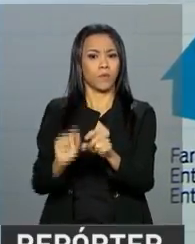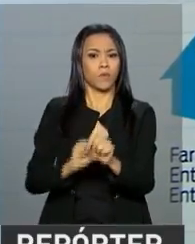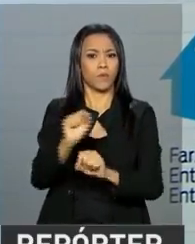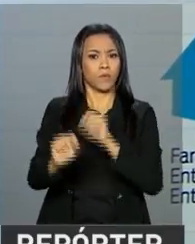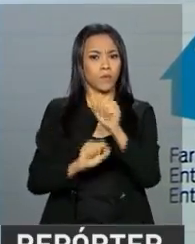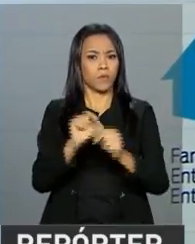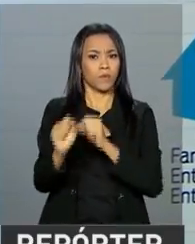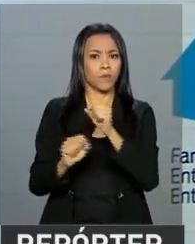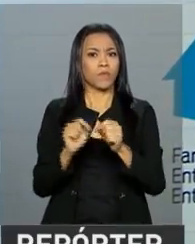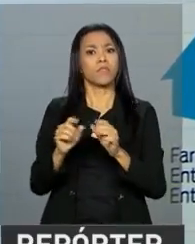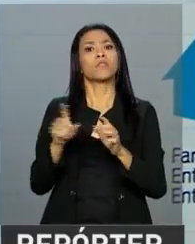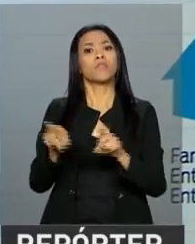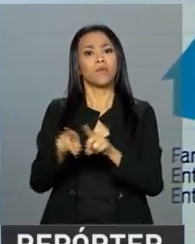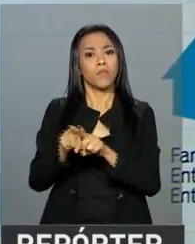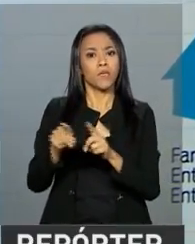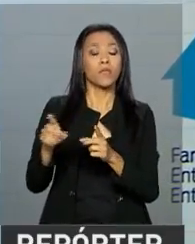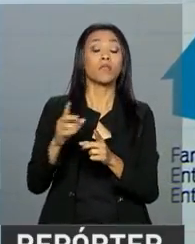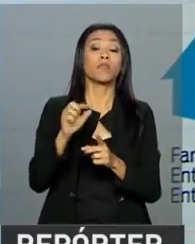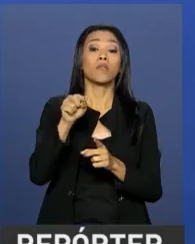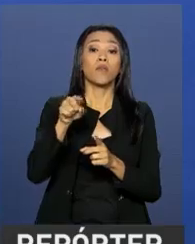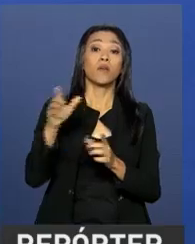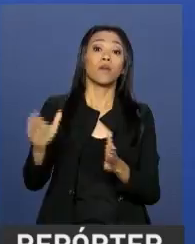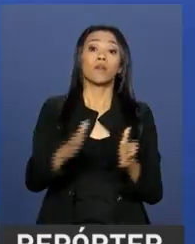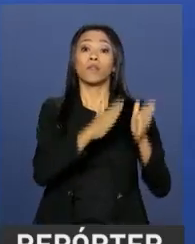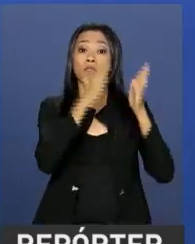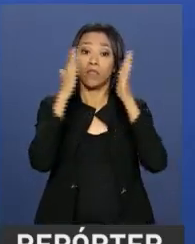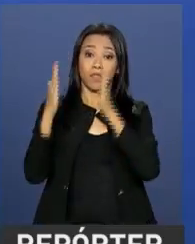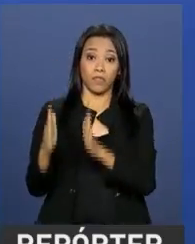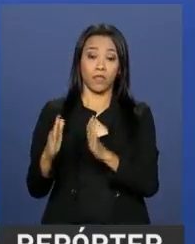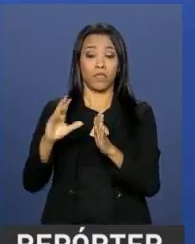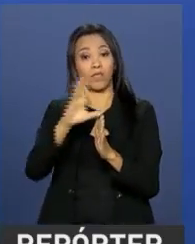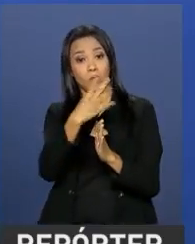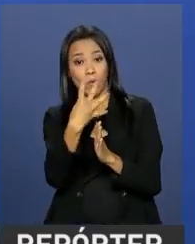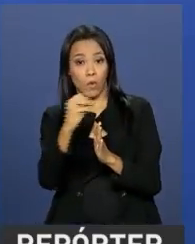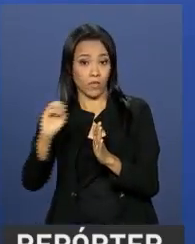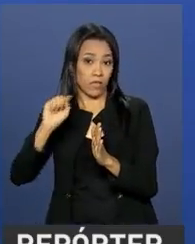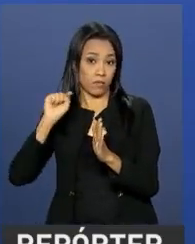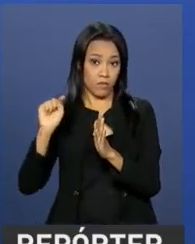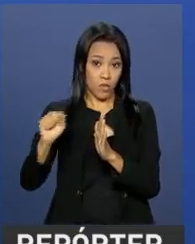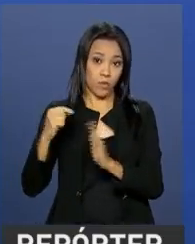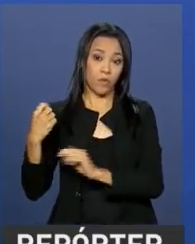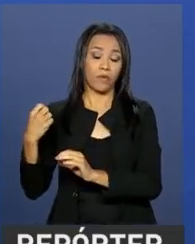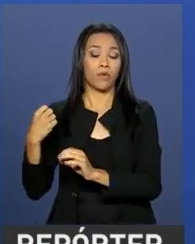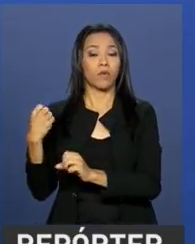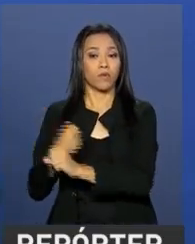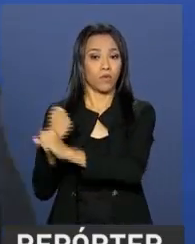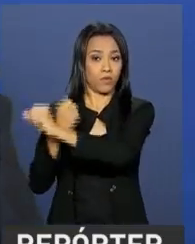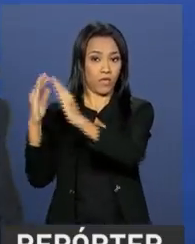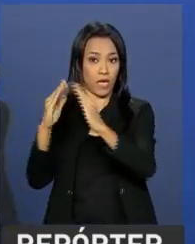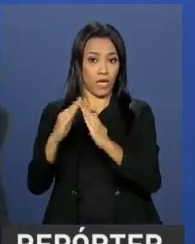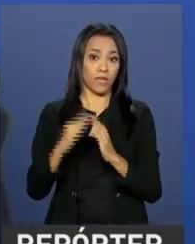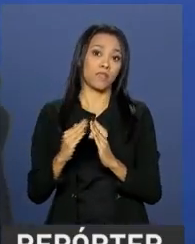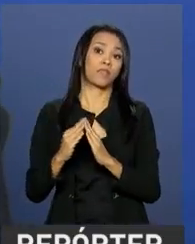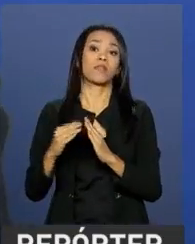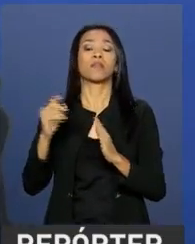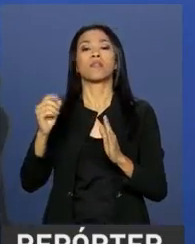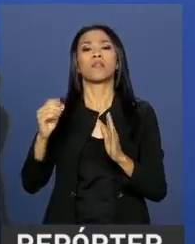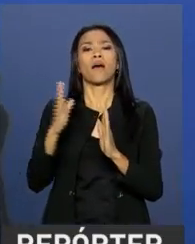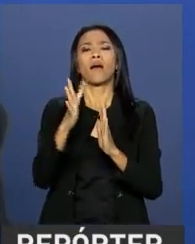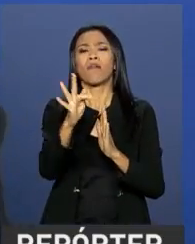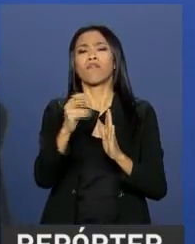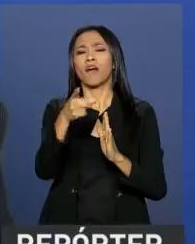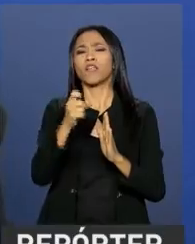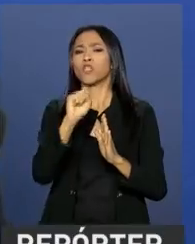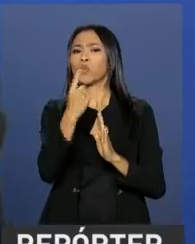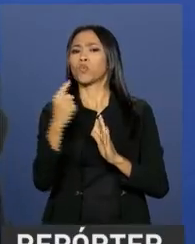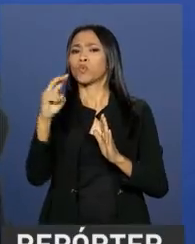a participação da faixa 1,5 no programa, e 400 mil unidades na faixa 2 e 3 do programa,